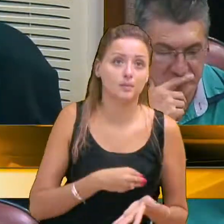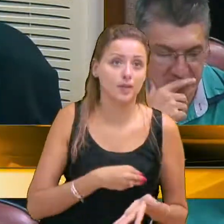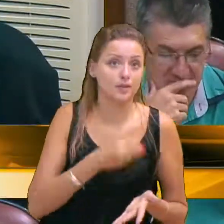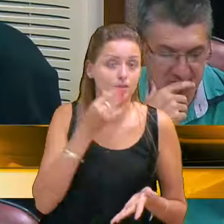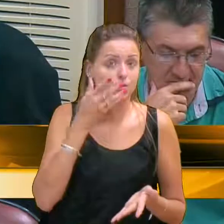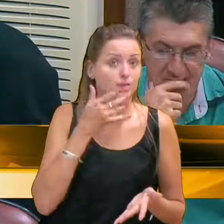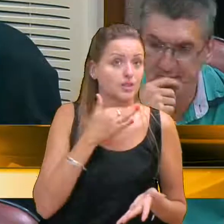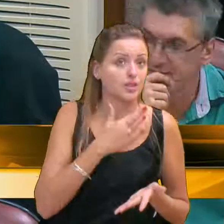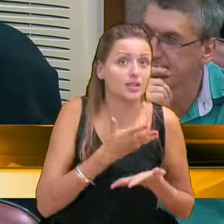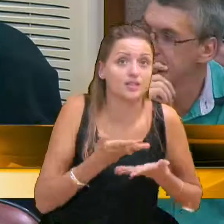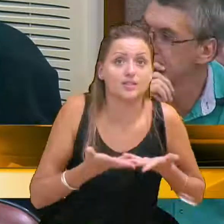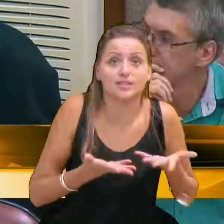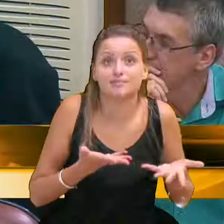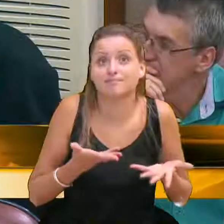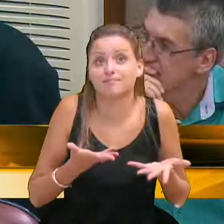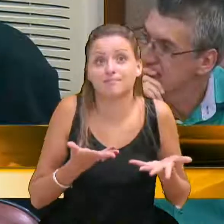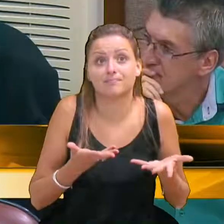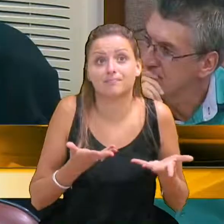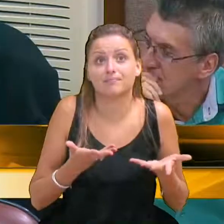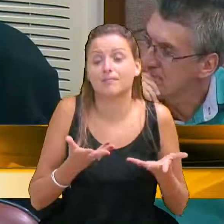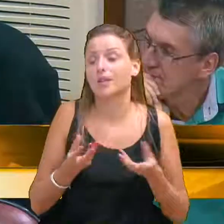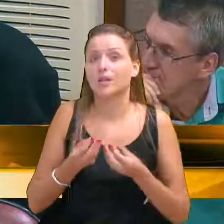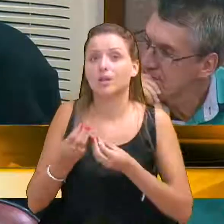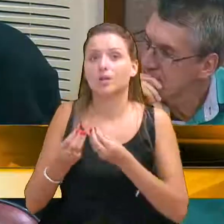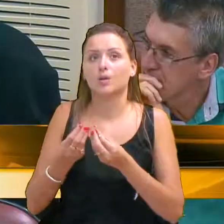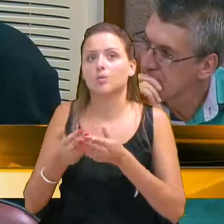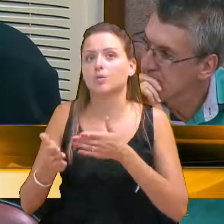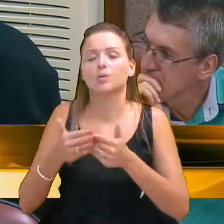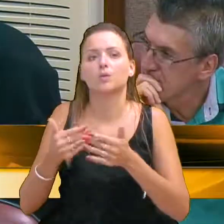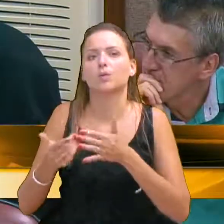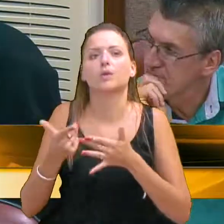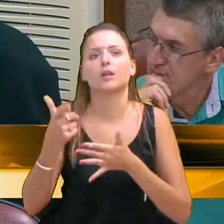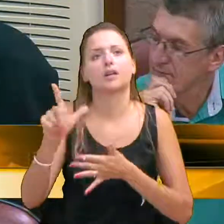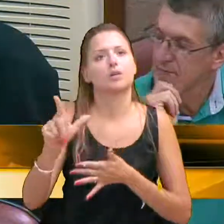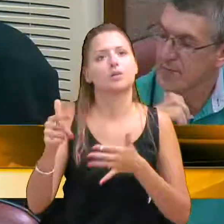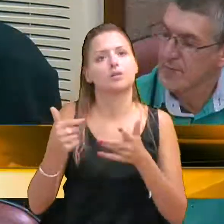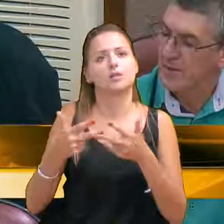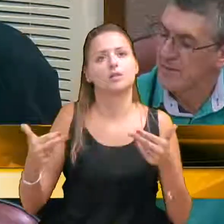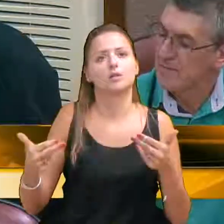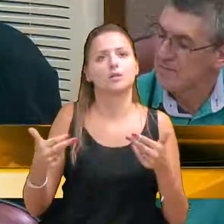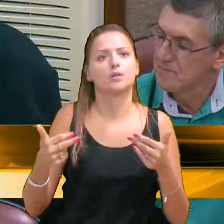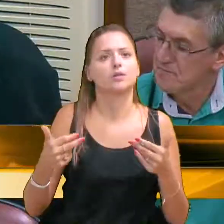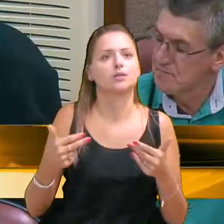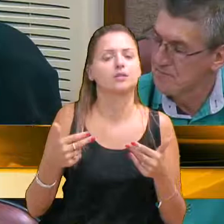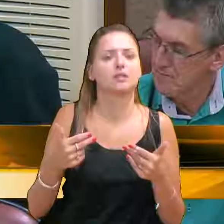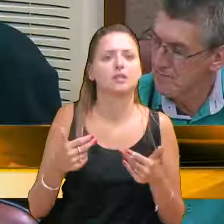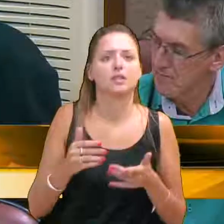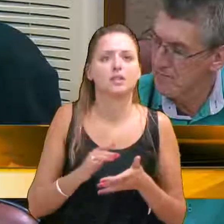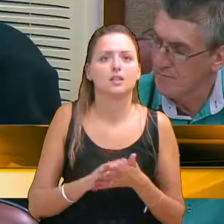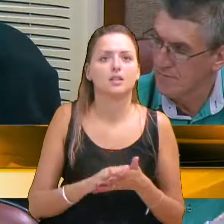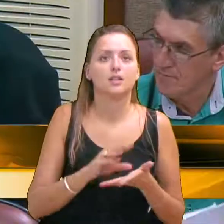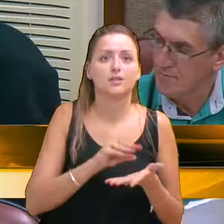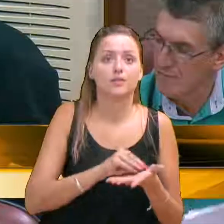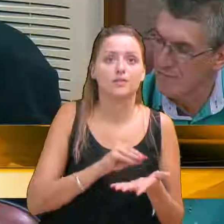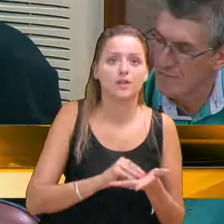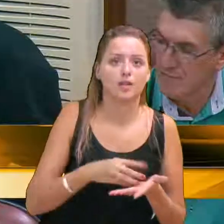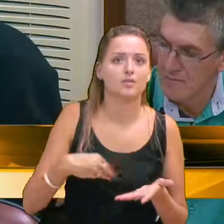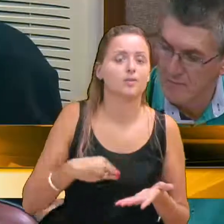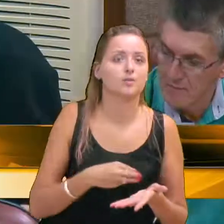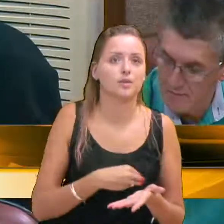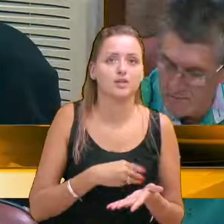que... É como qualquer outra questão de safra, quando falta, tu tem que